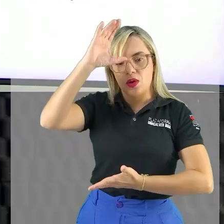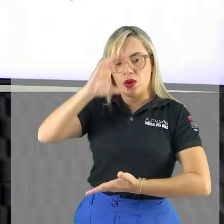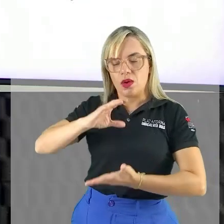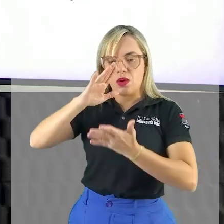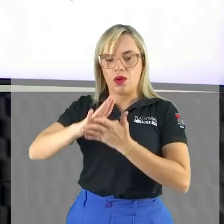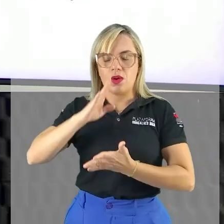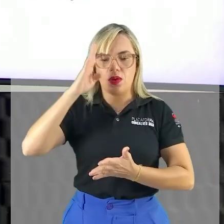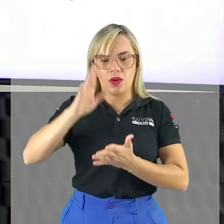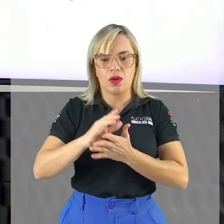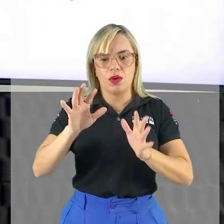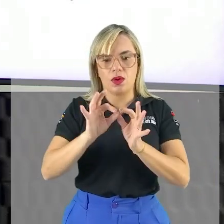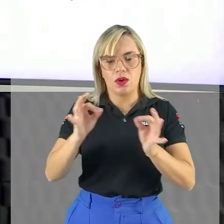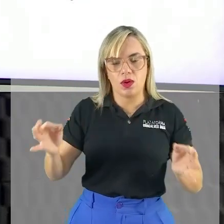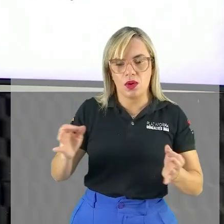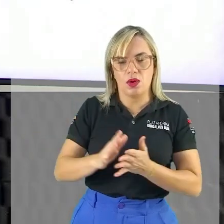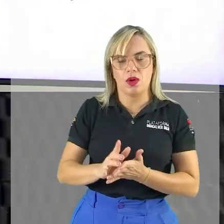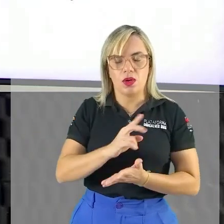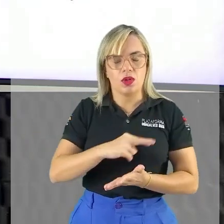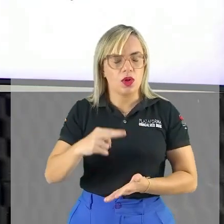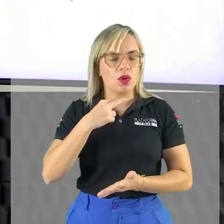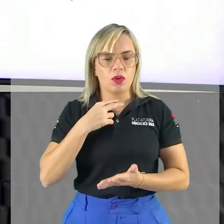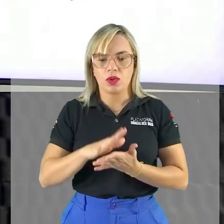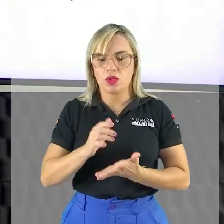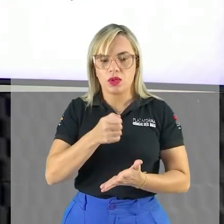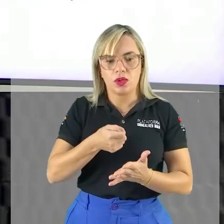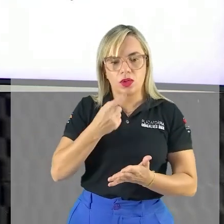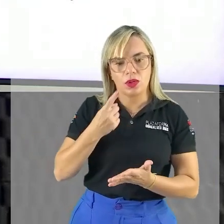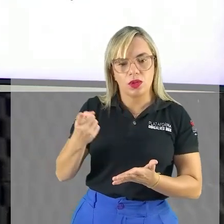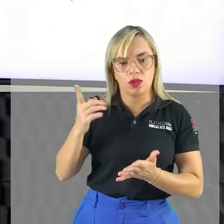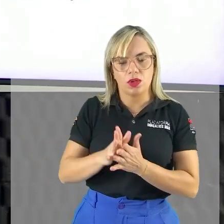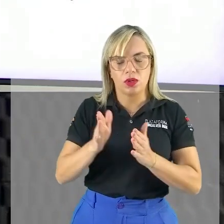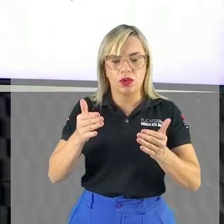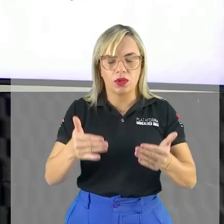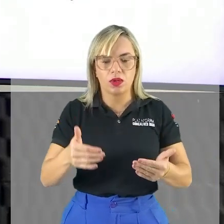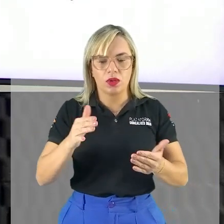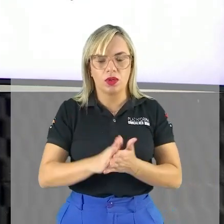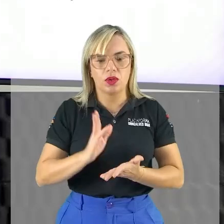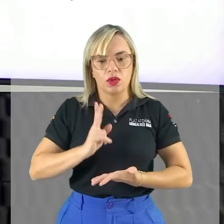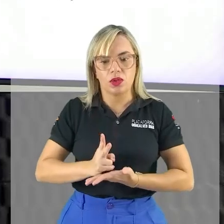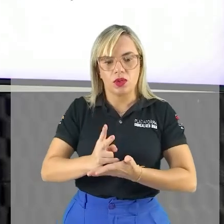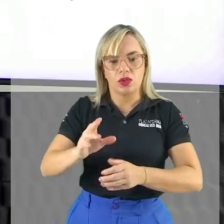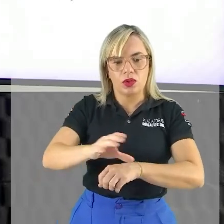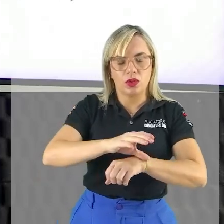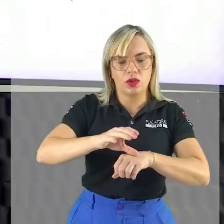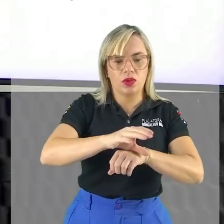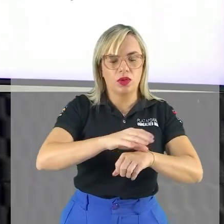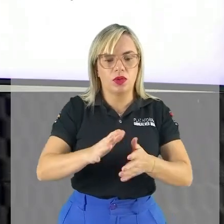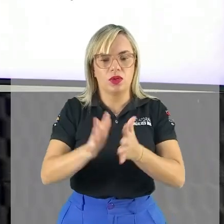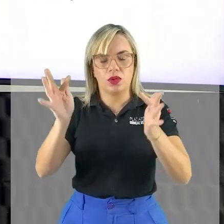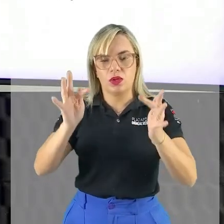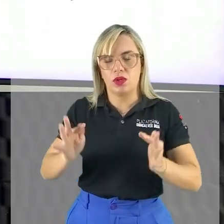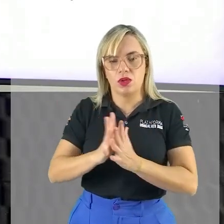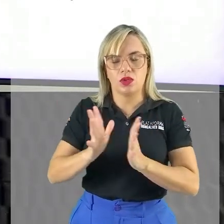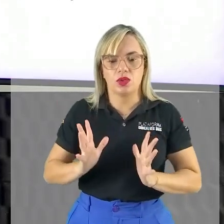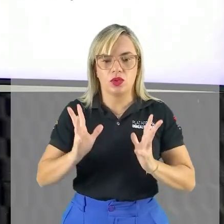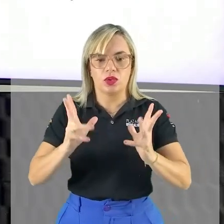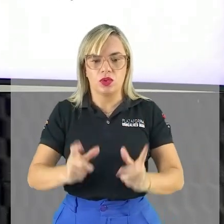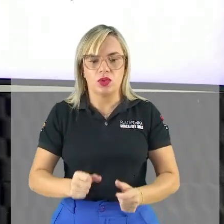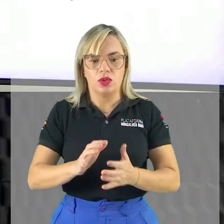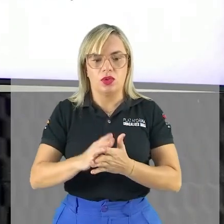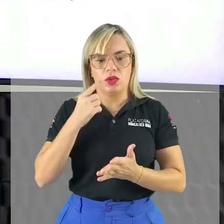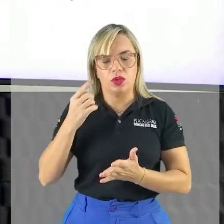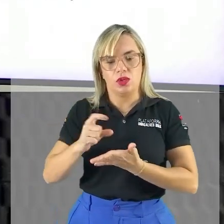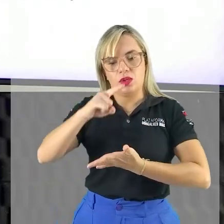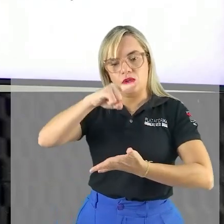fundadas em princípios simples incontestáveis se dirijam sempre A Conservação da Constituição e a felicidade geral